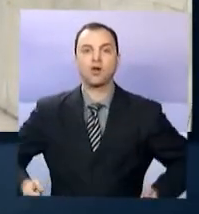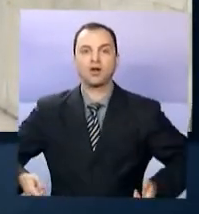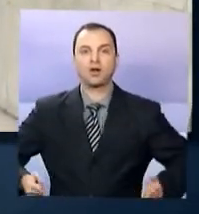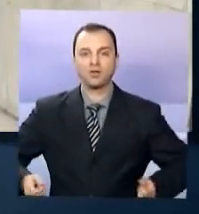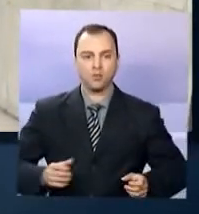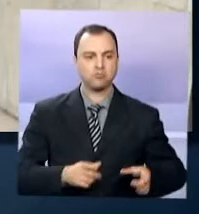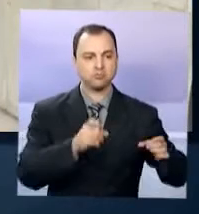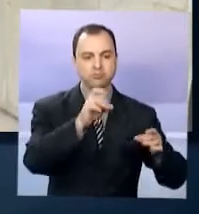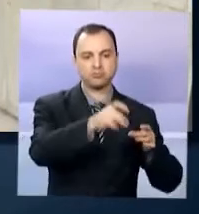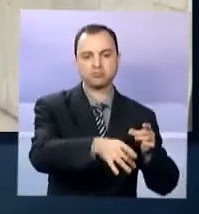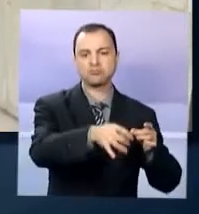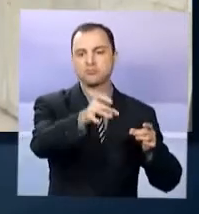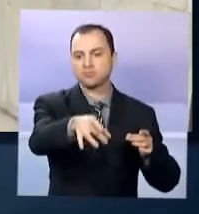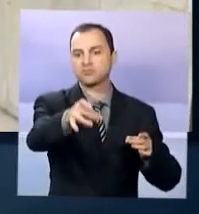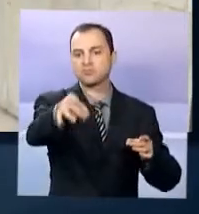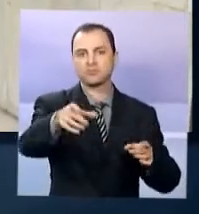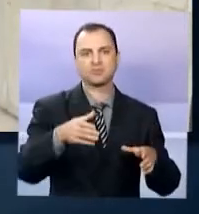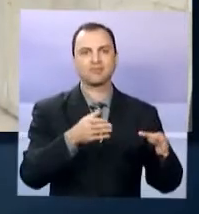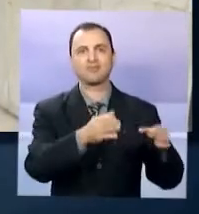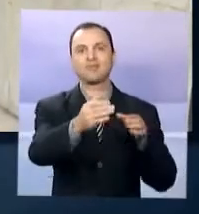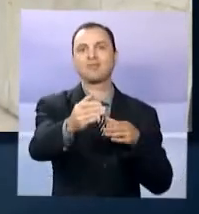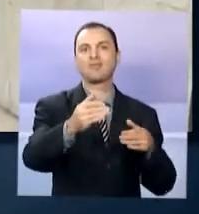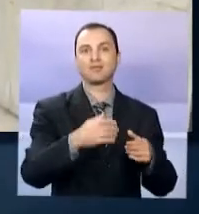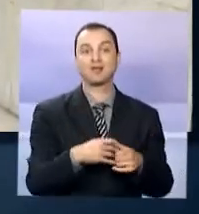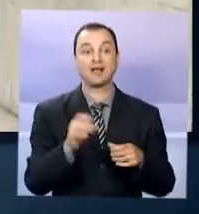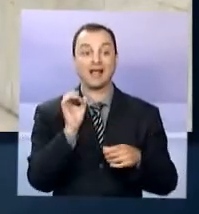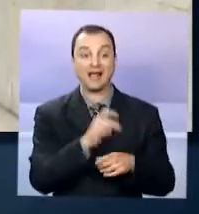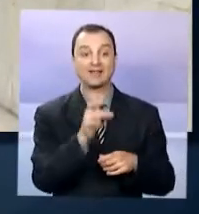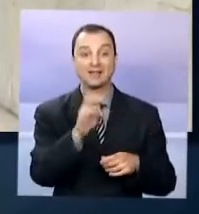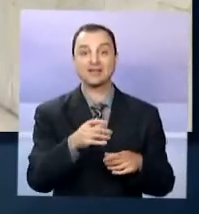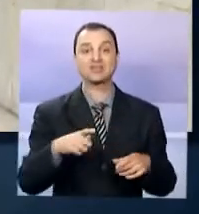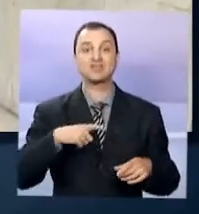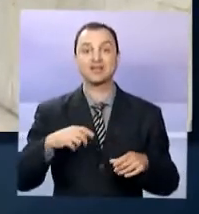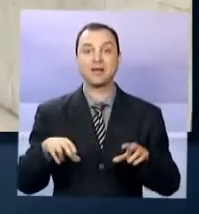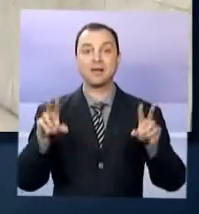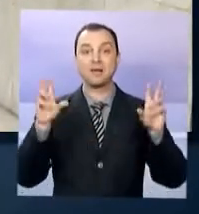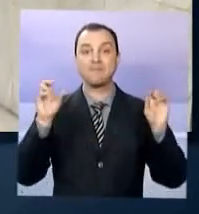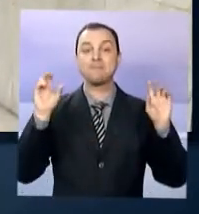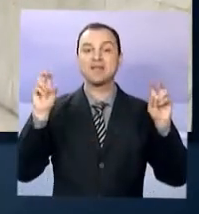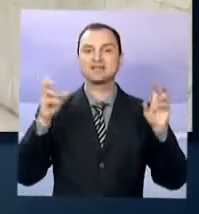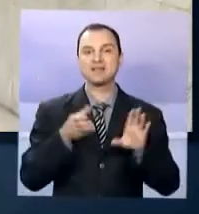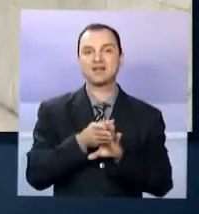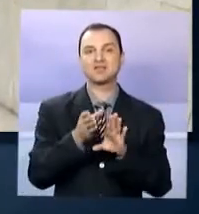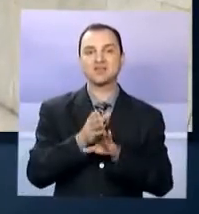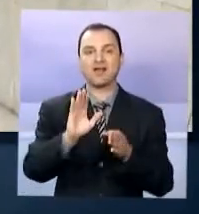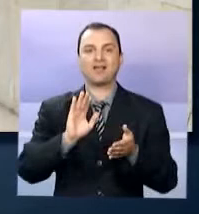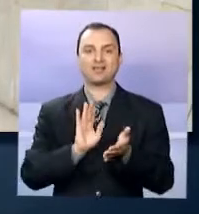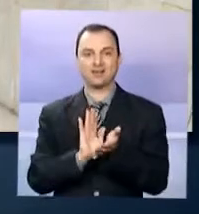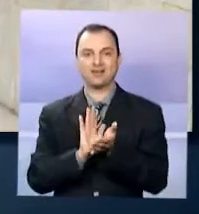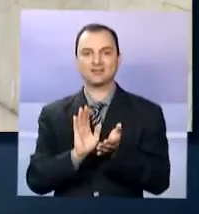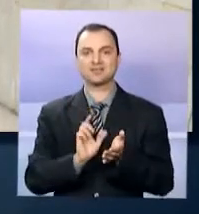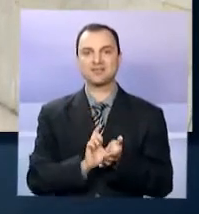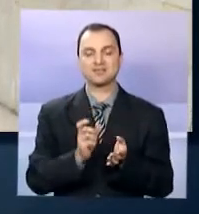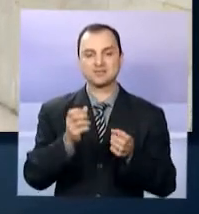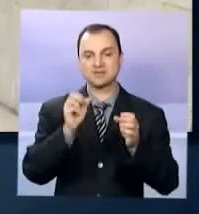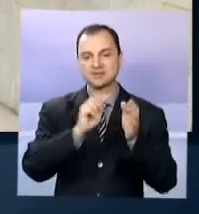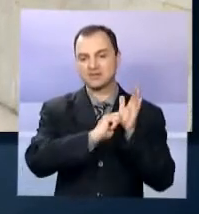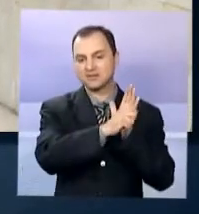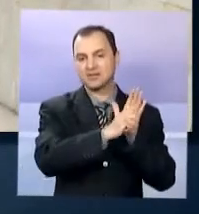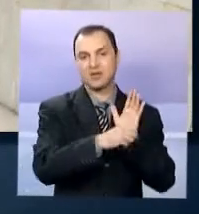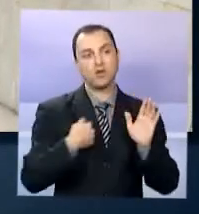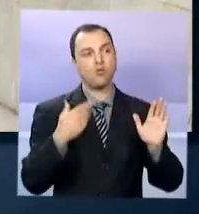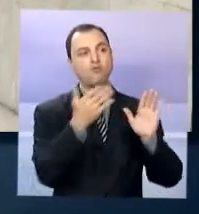cadeira de rodas uma em cada em cada vaga e cada cadeira tinha uma mensagem na na parte de trás escrito e